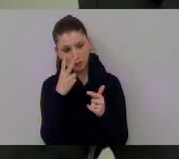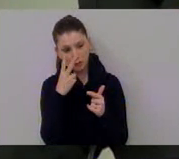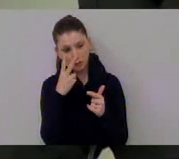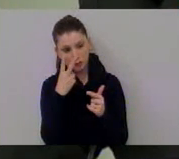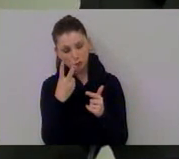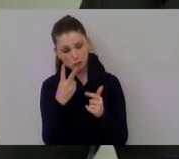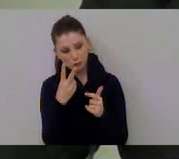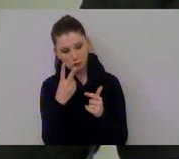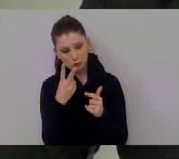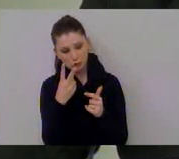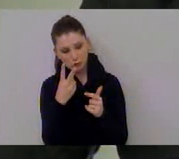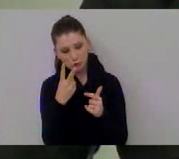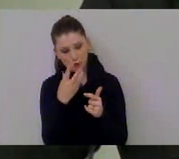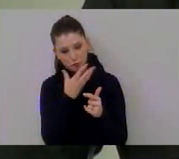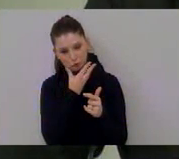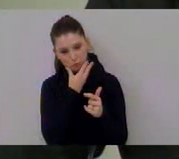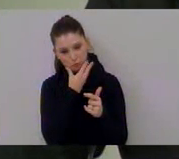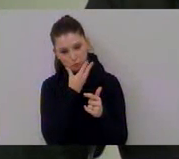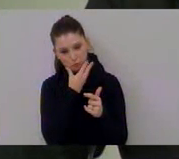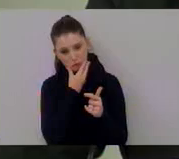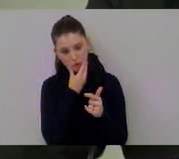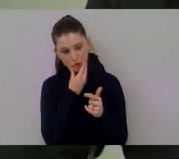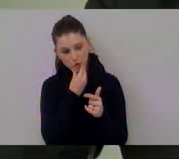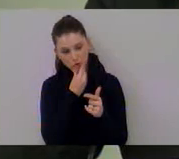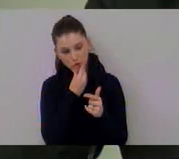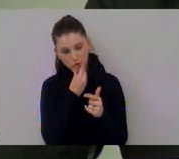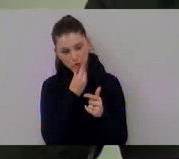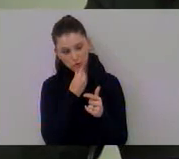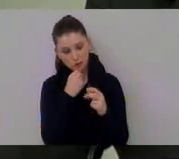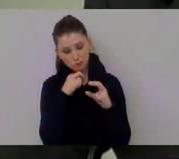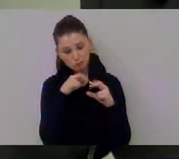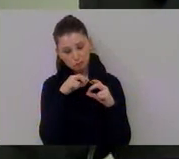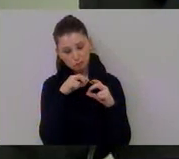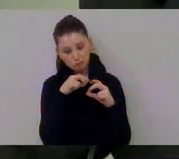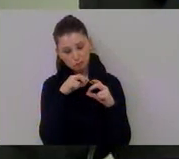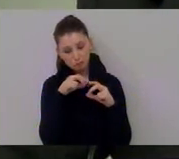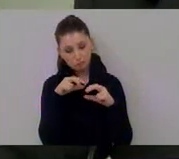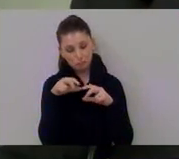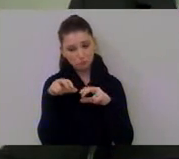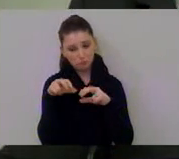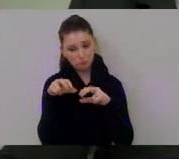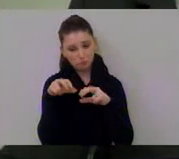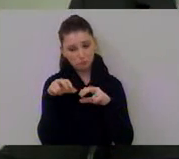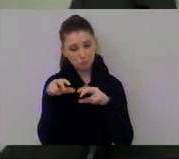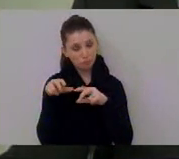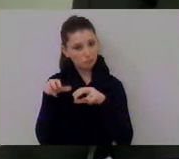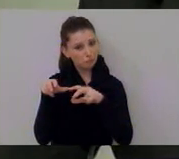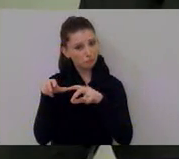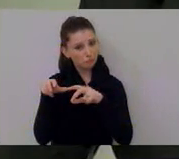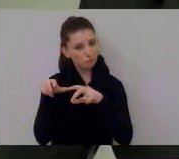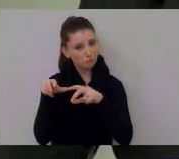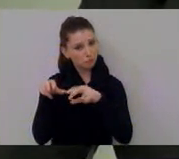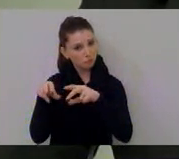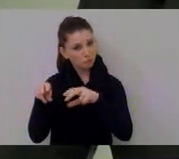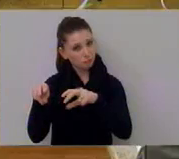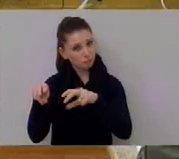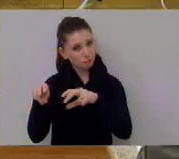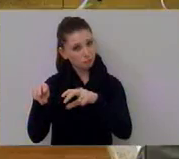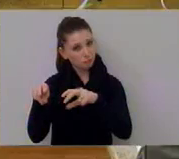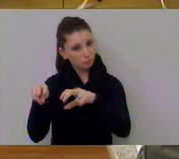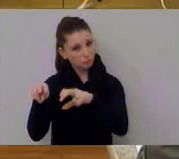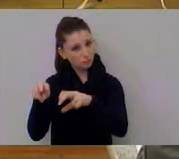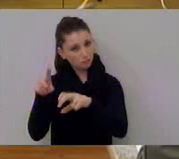no Hospital São José para terminar um serviço naquela